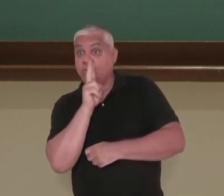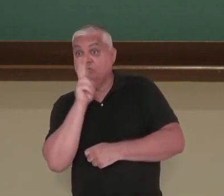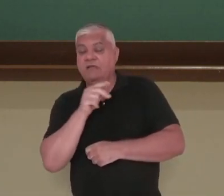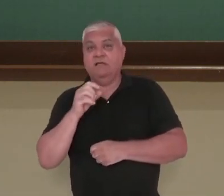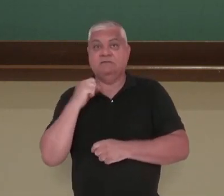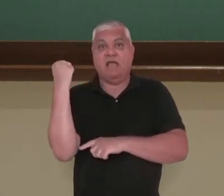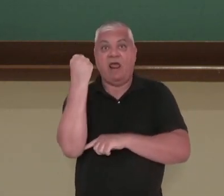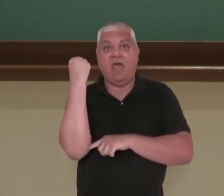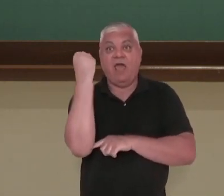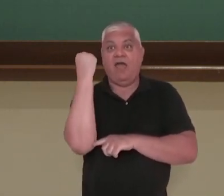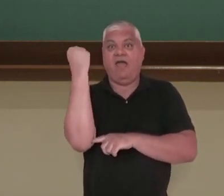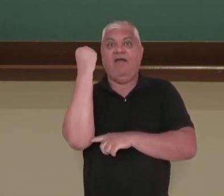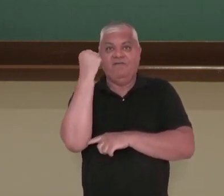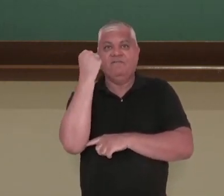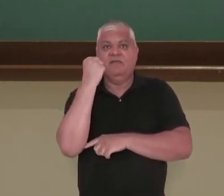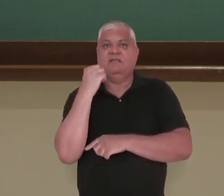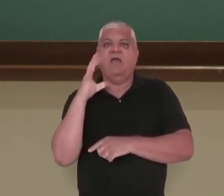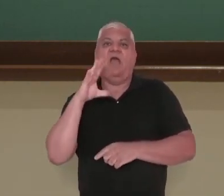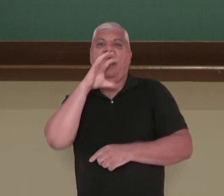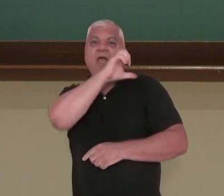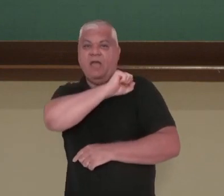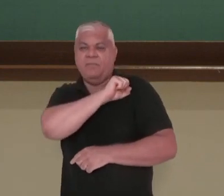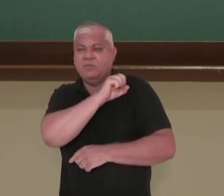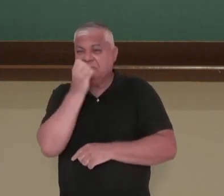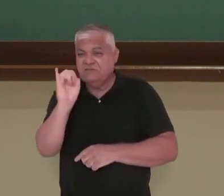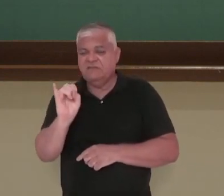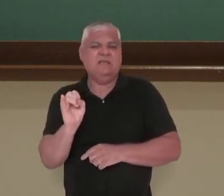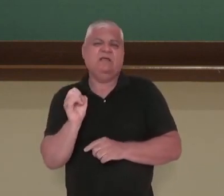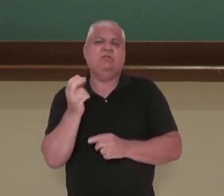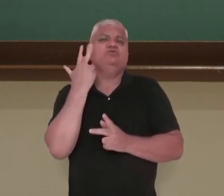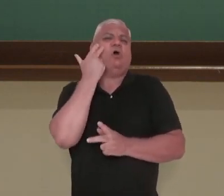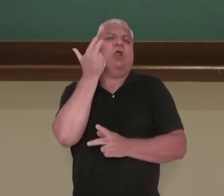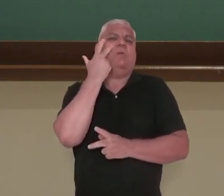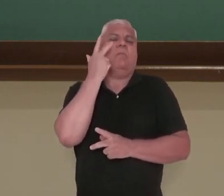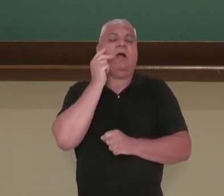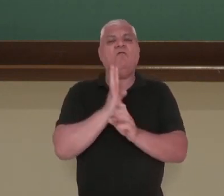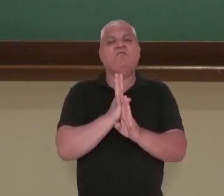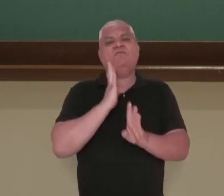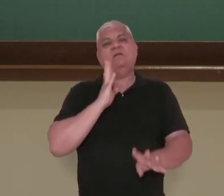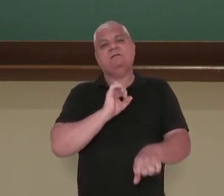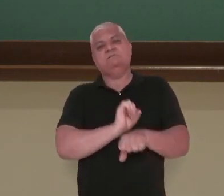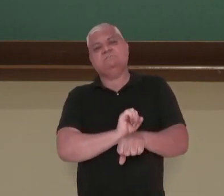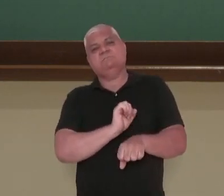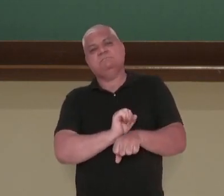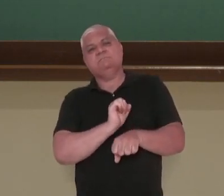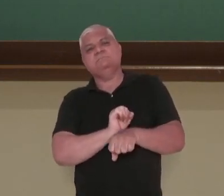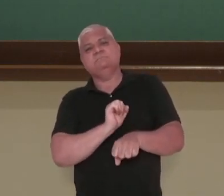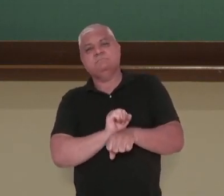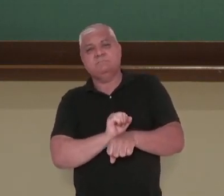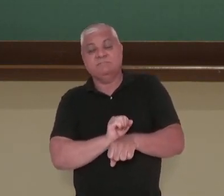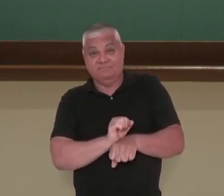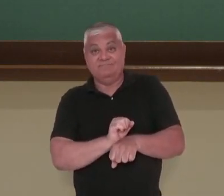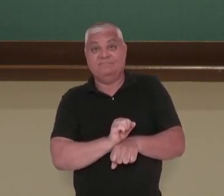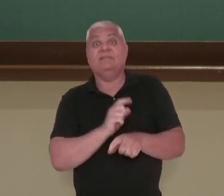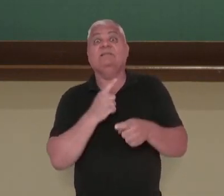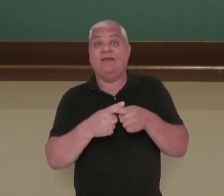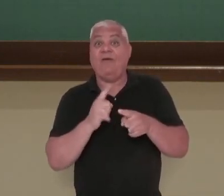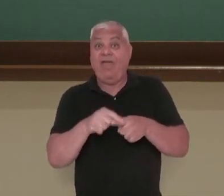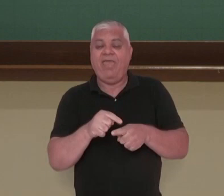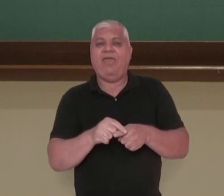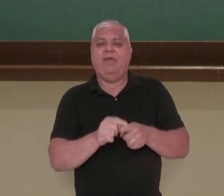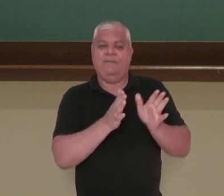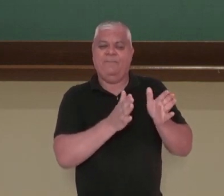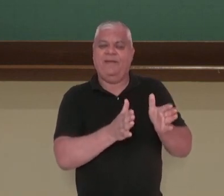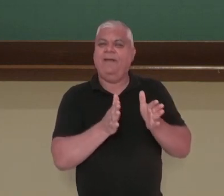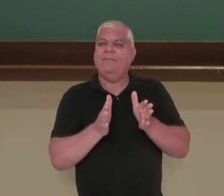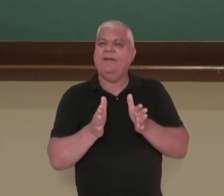caso menos urgente, você entra para uma fila de espera. Então, há toda uma regra. Imagine se isso não acontecesse. Você nunca